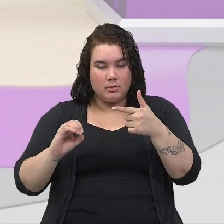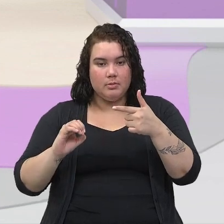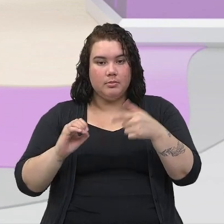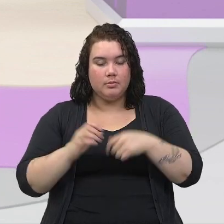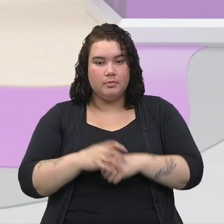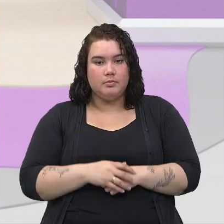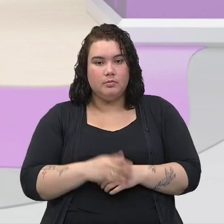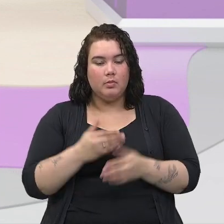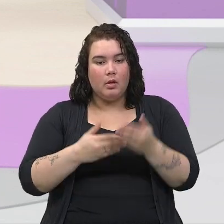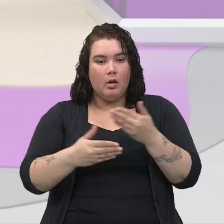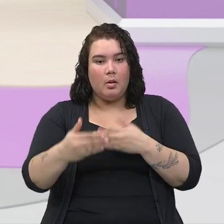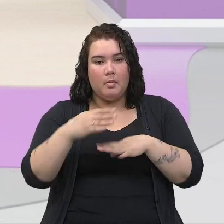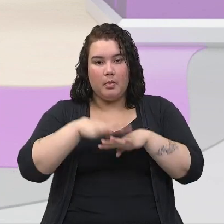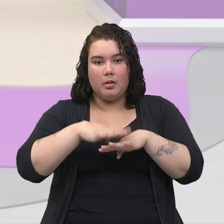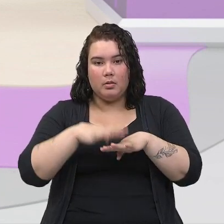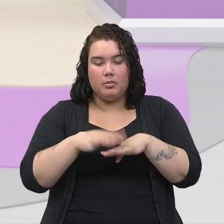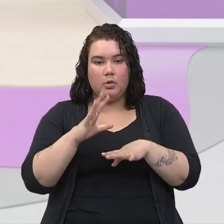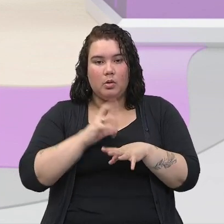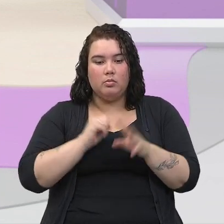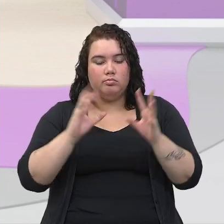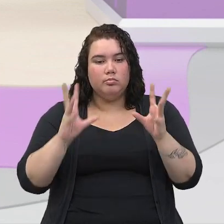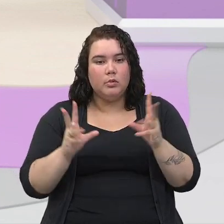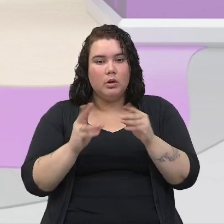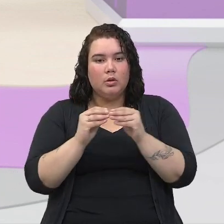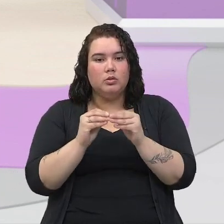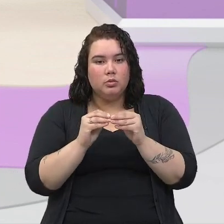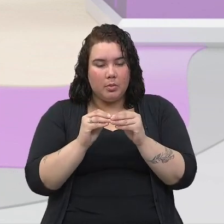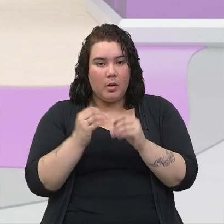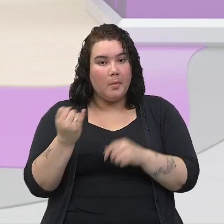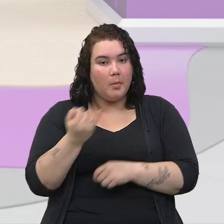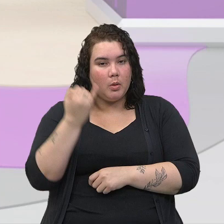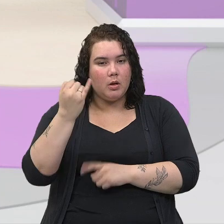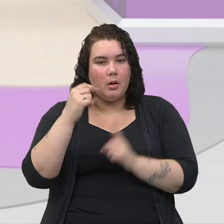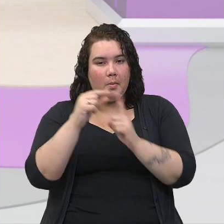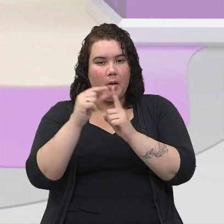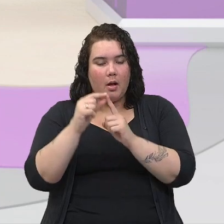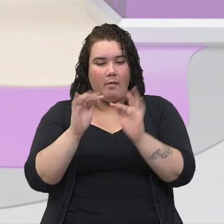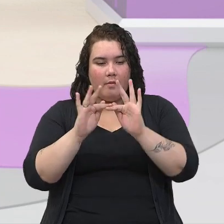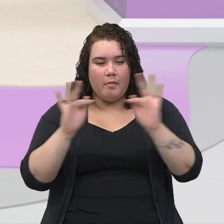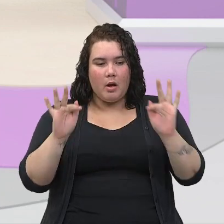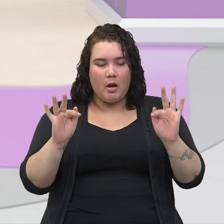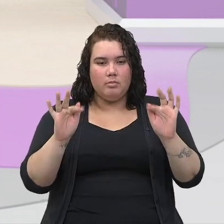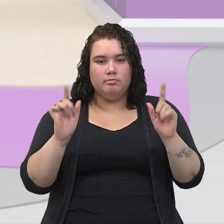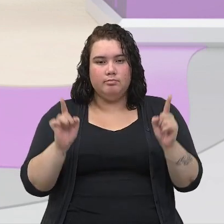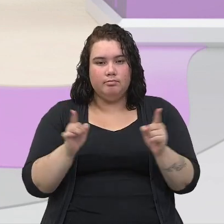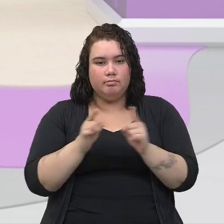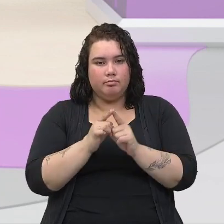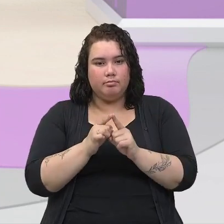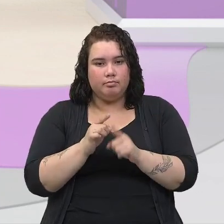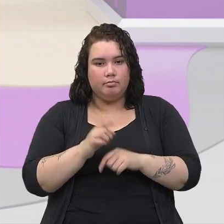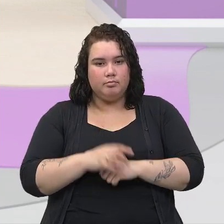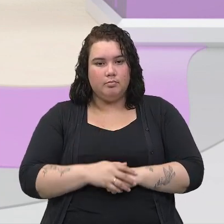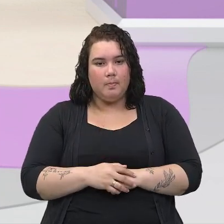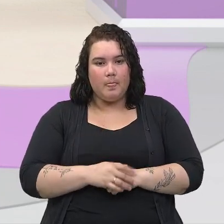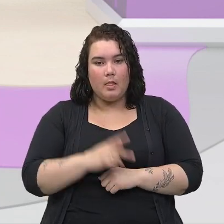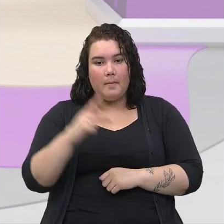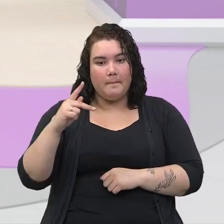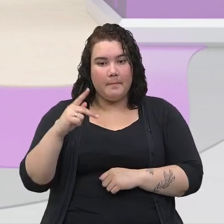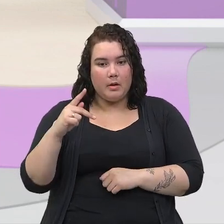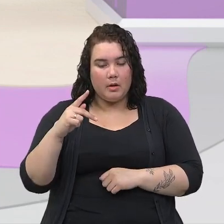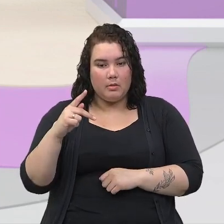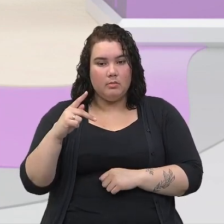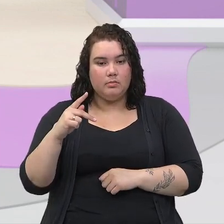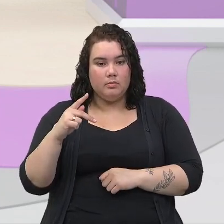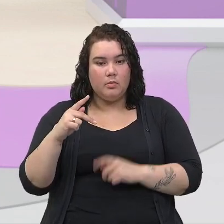Depois, como em matemática nós gostamos de abreviar, né? É importante, né? O P começou a ficar só um P de